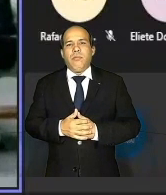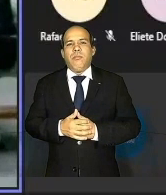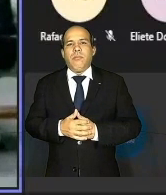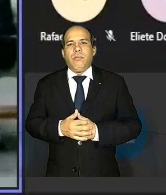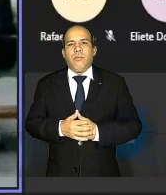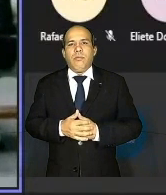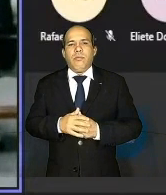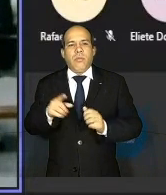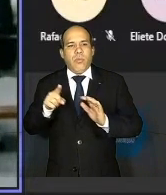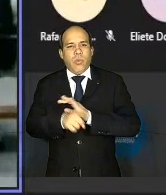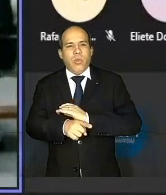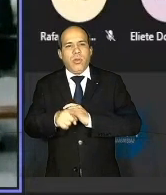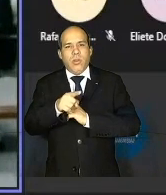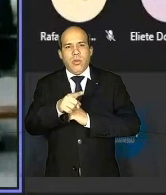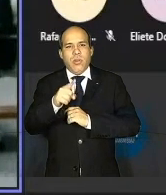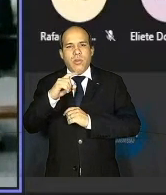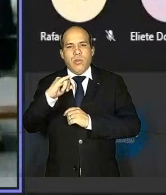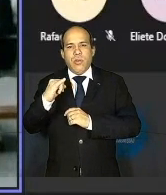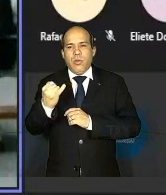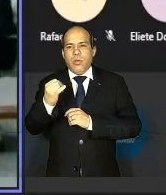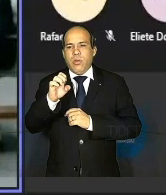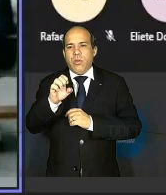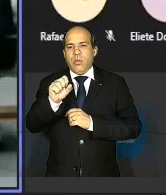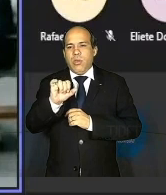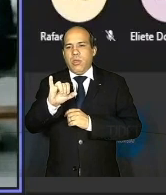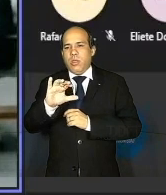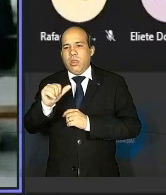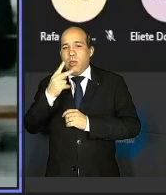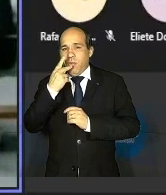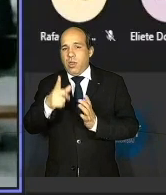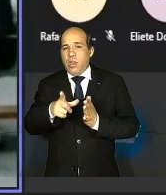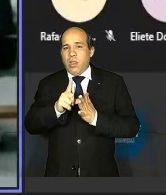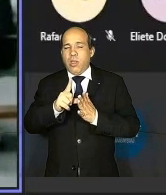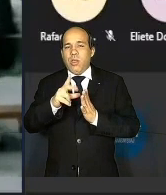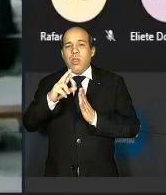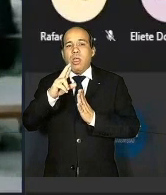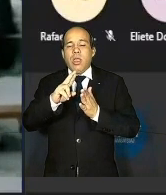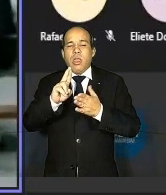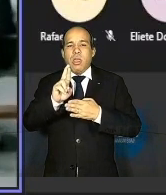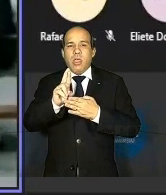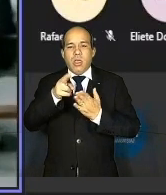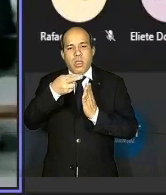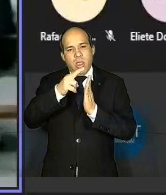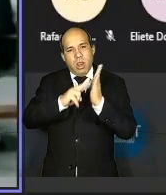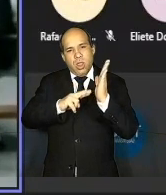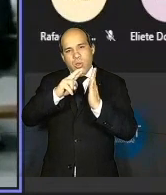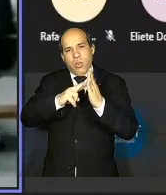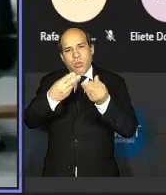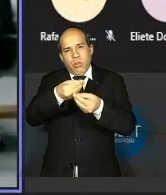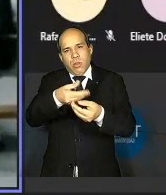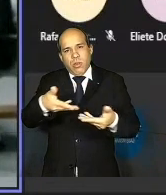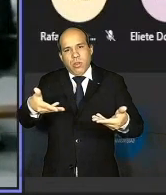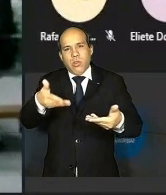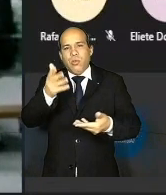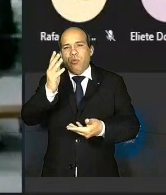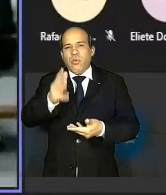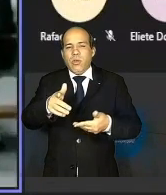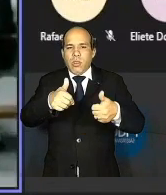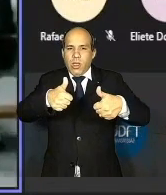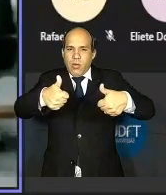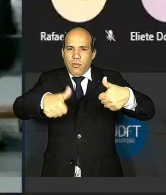Obrigado. Doutora Jéssica, o relatório, como eu disse, já foi compartilhado, o processo já foi